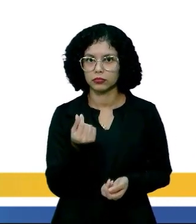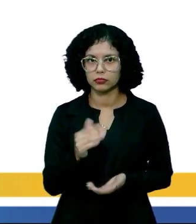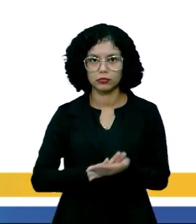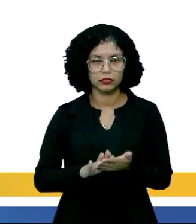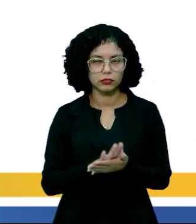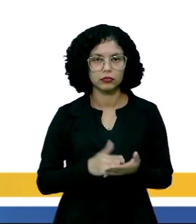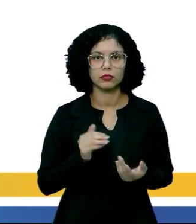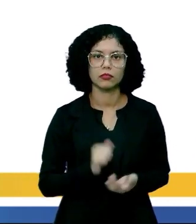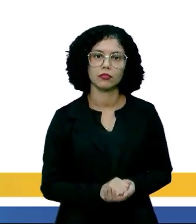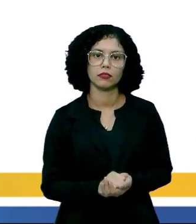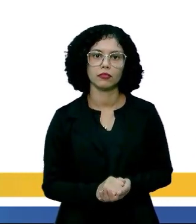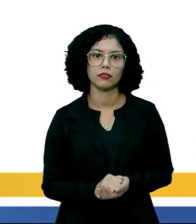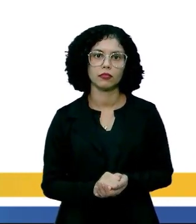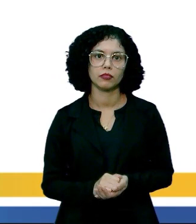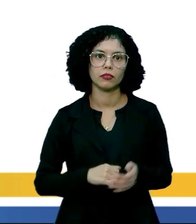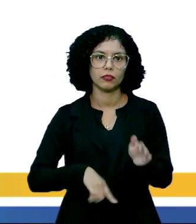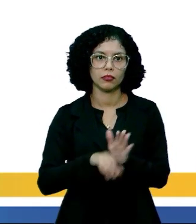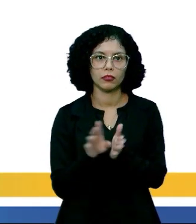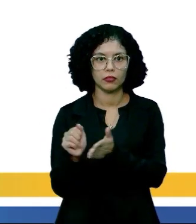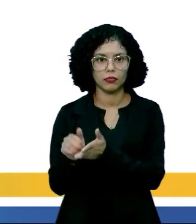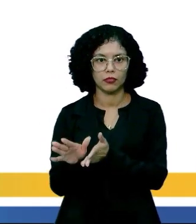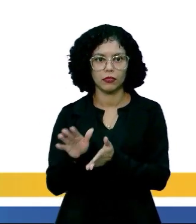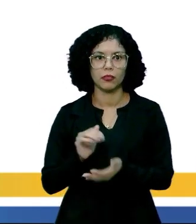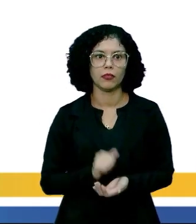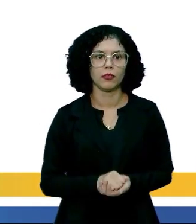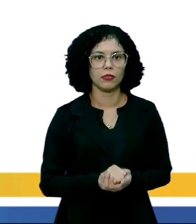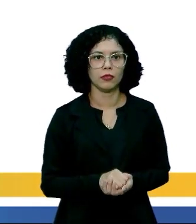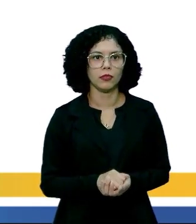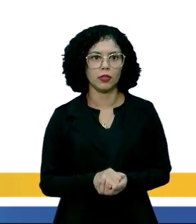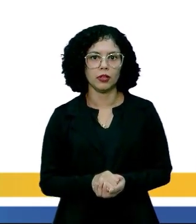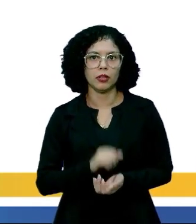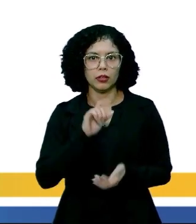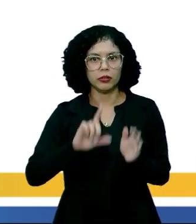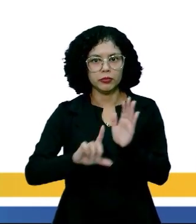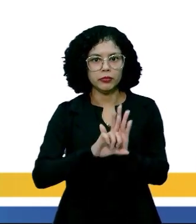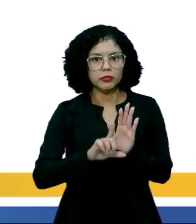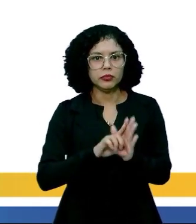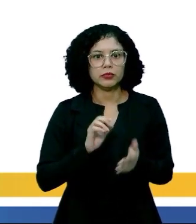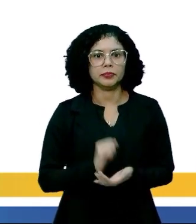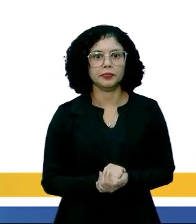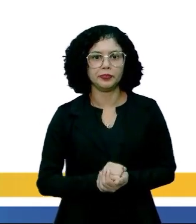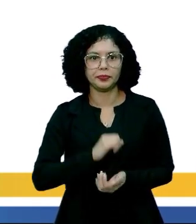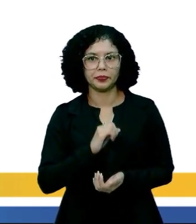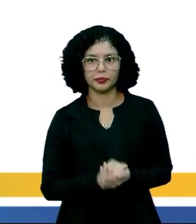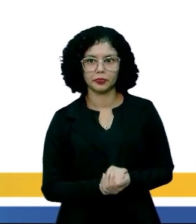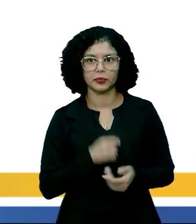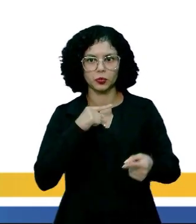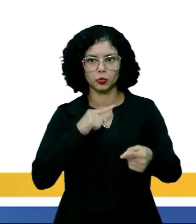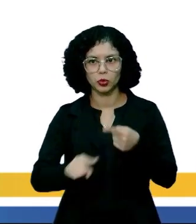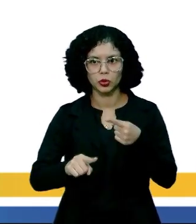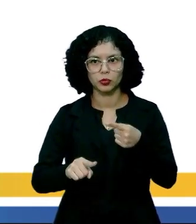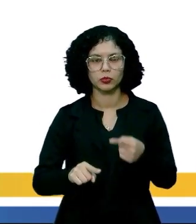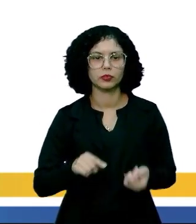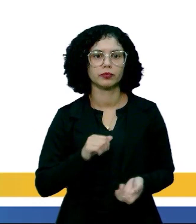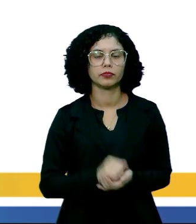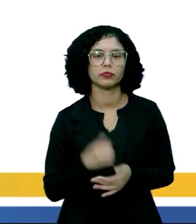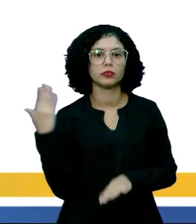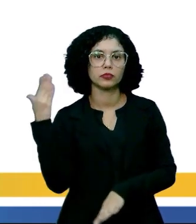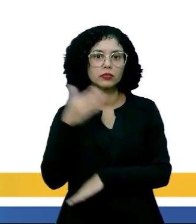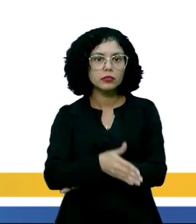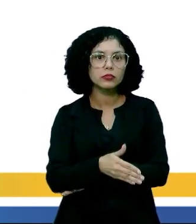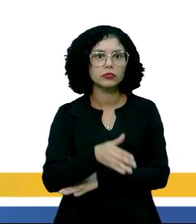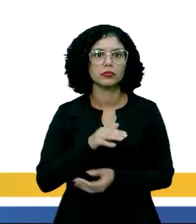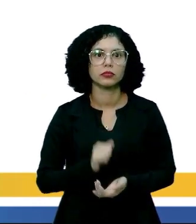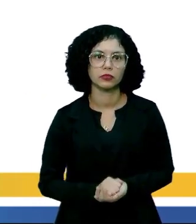suficiente para isso. Então, ela é uma lei excludente. A Lei Eusébio de Queiroz foi uma lei que proibiu a entrada